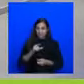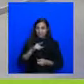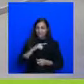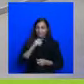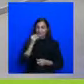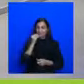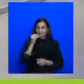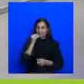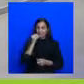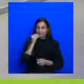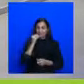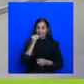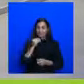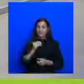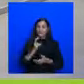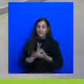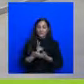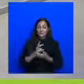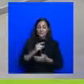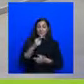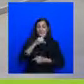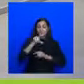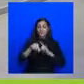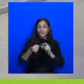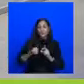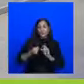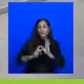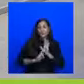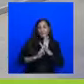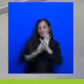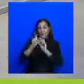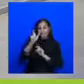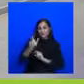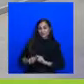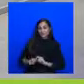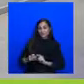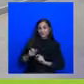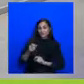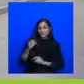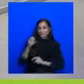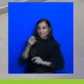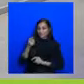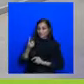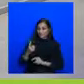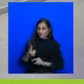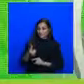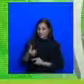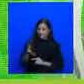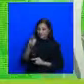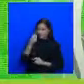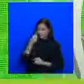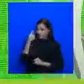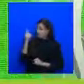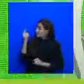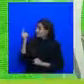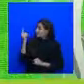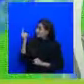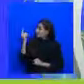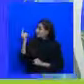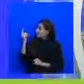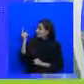Você ainda tem chances. Passaremos então ao sorteio do número correspondente à coluna número 6. Bola